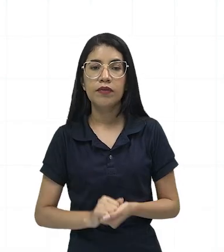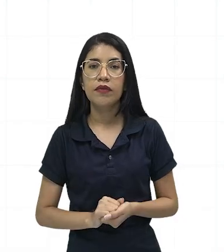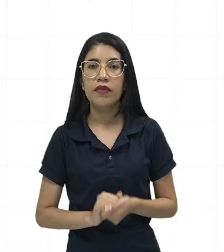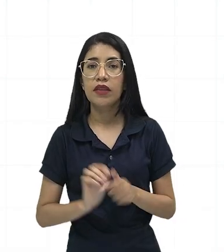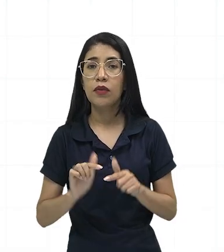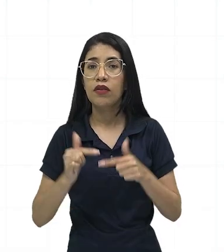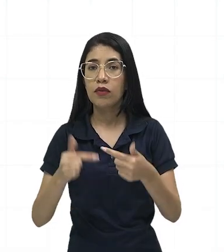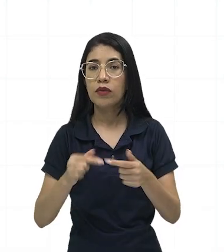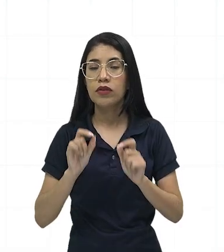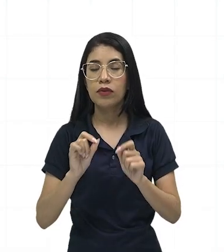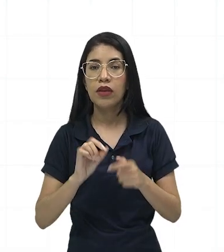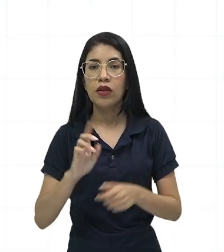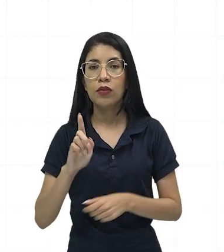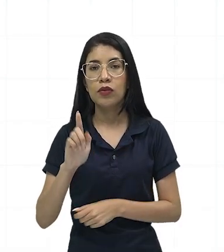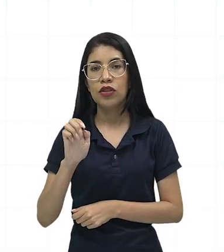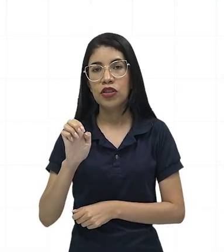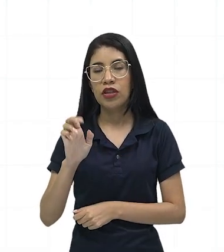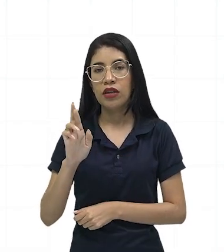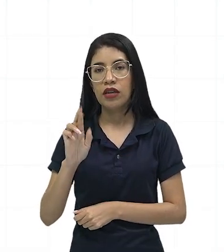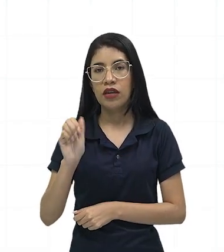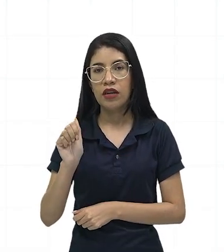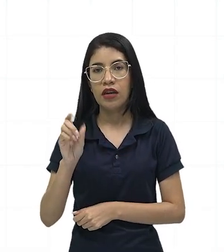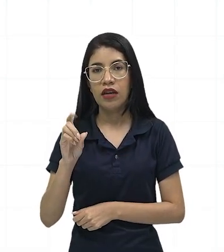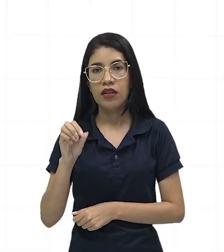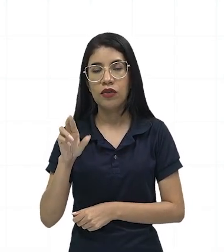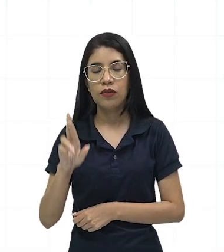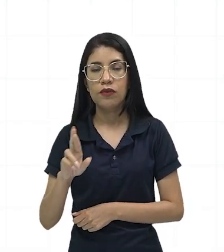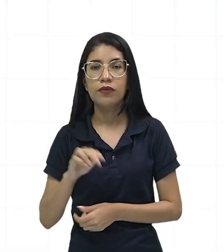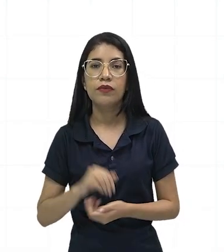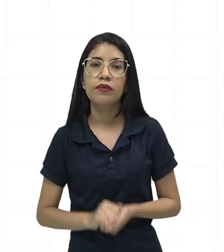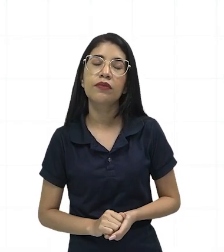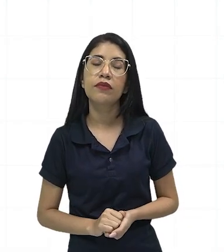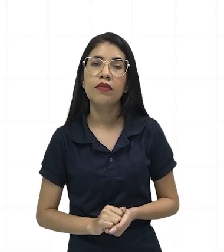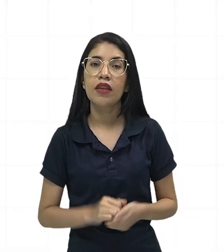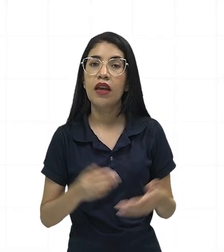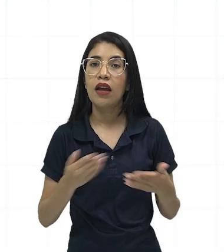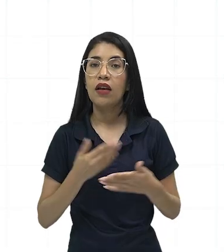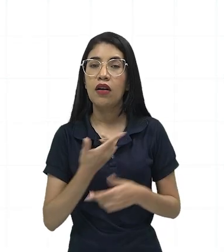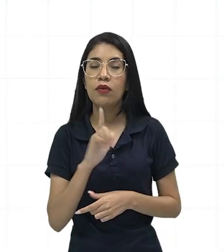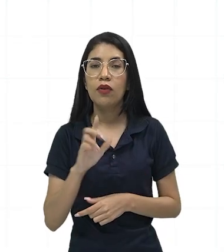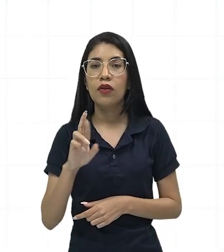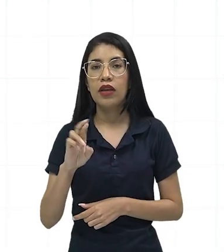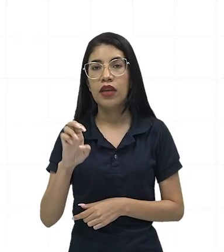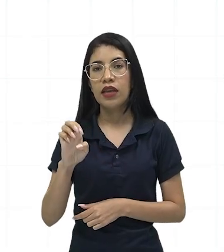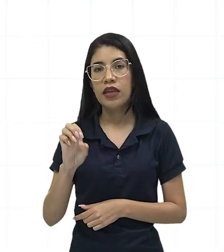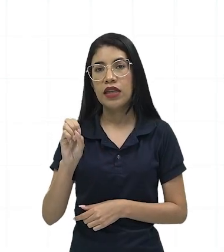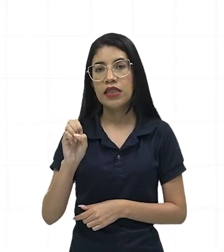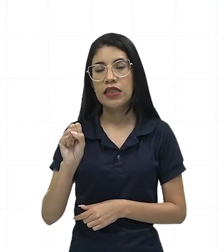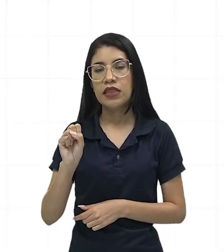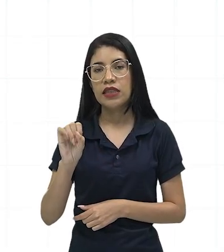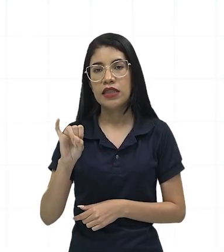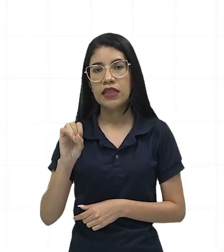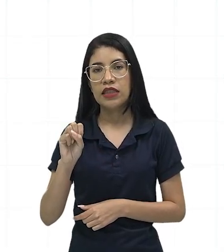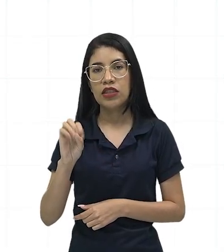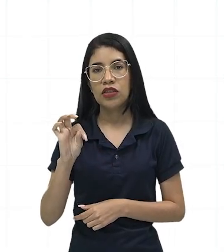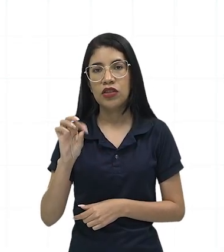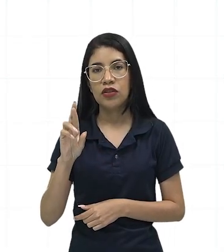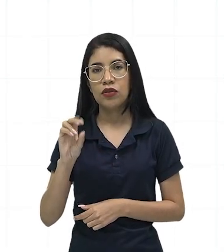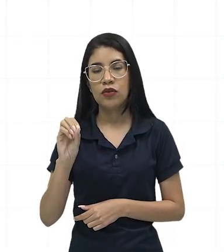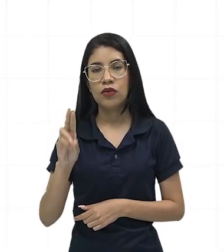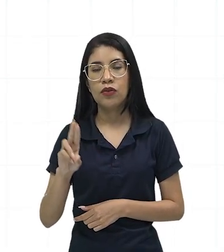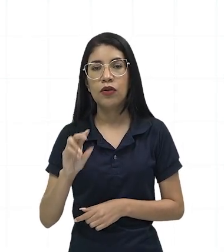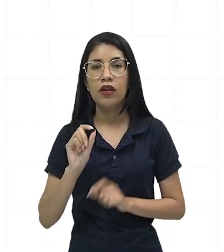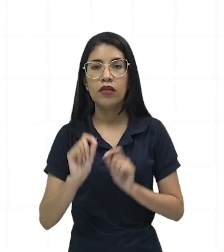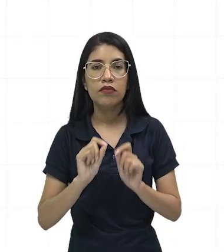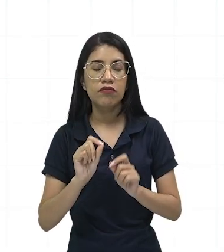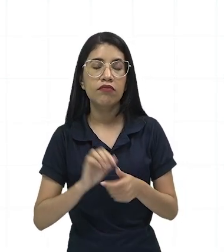dos geradores. E agora, nós vamos ver aí os resistores, né? Os resistores são